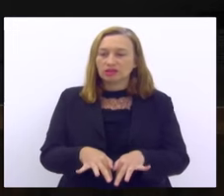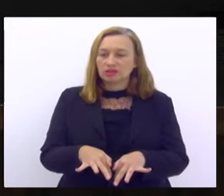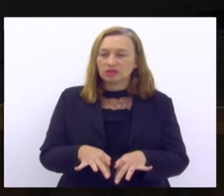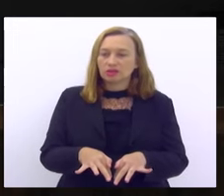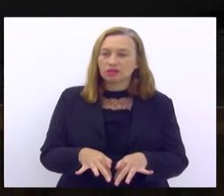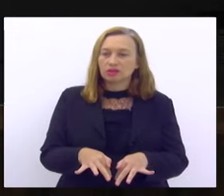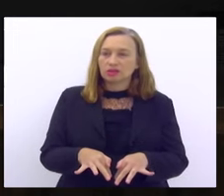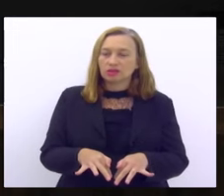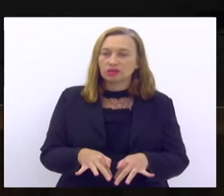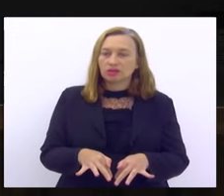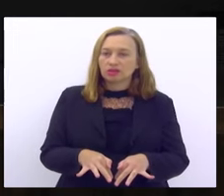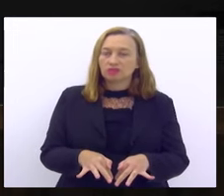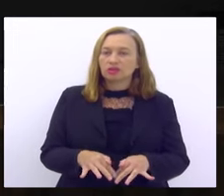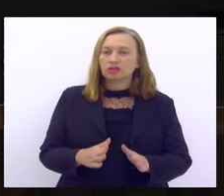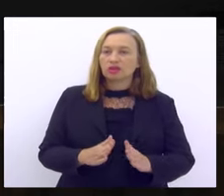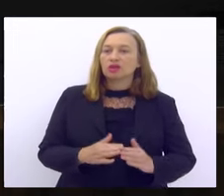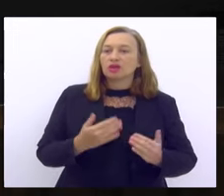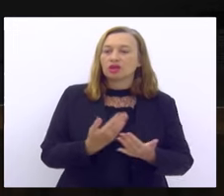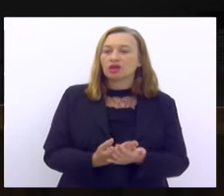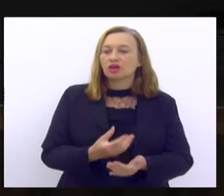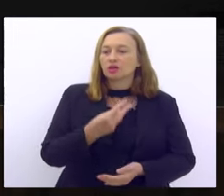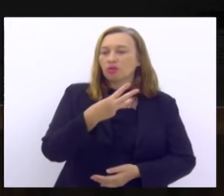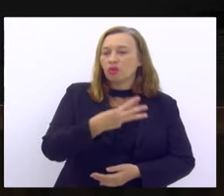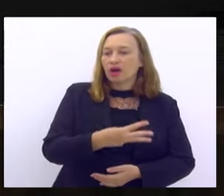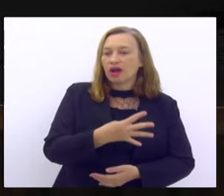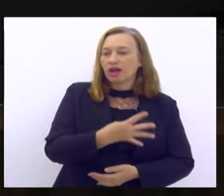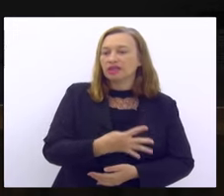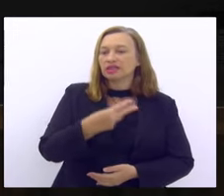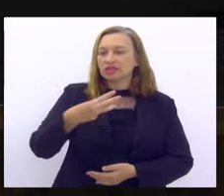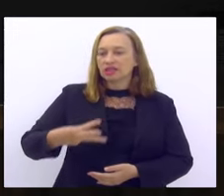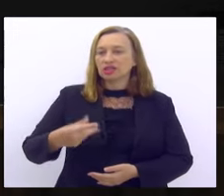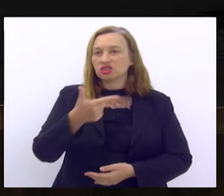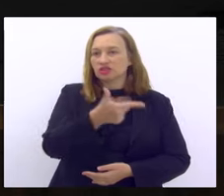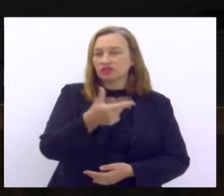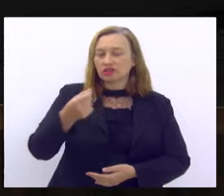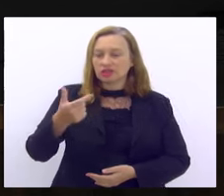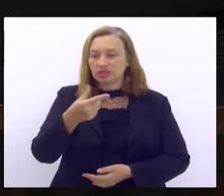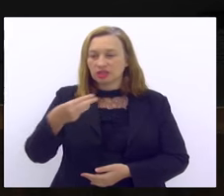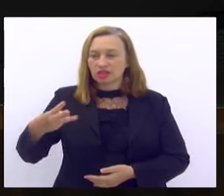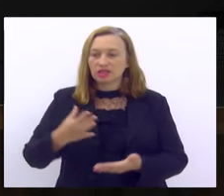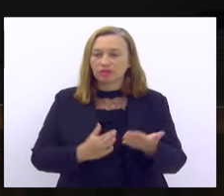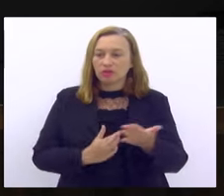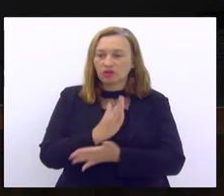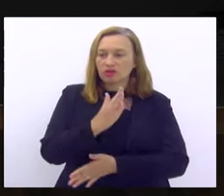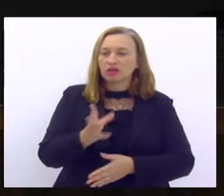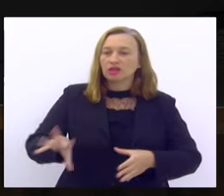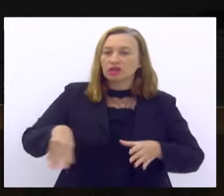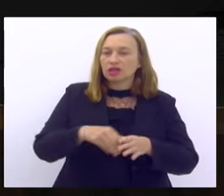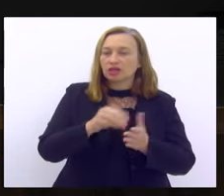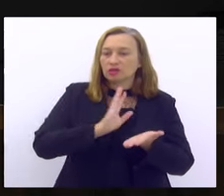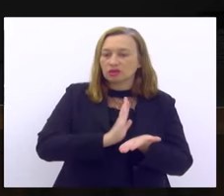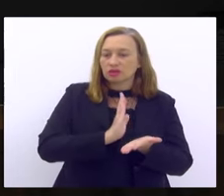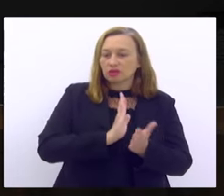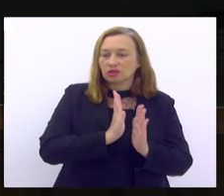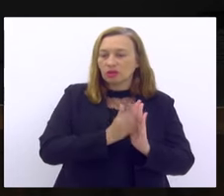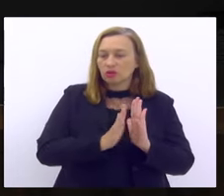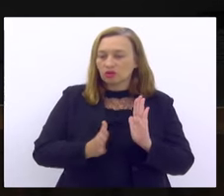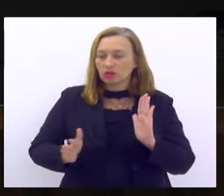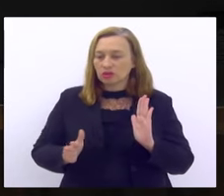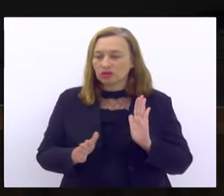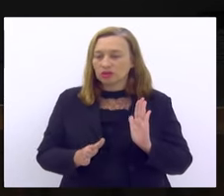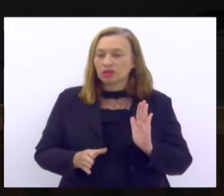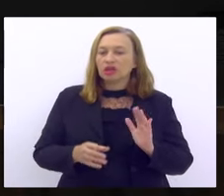discussão. O requerimento 43 de 23, aprovado. Incluindo na ordem do dia, de acordo com o